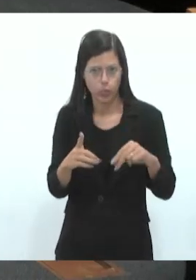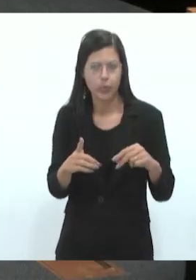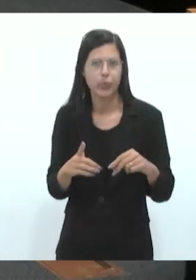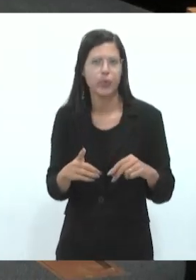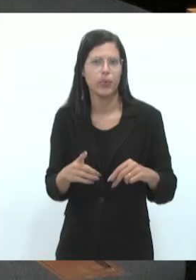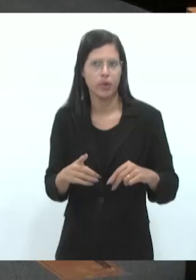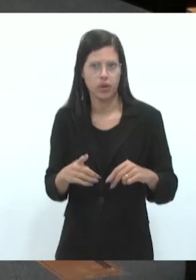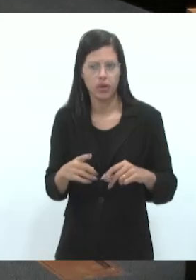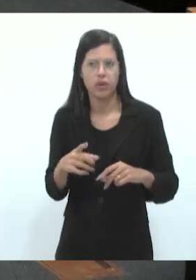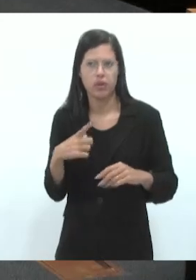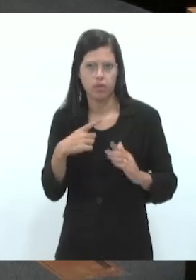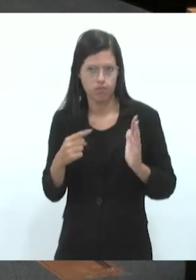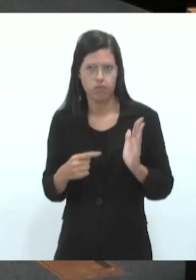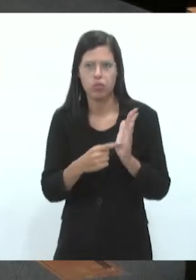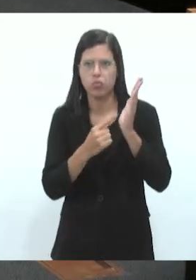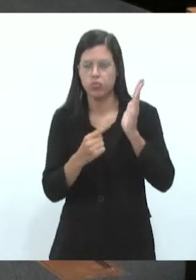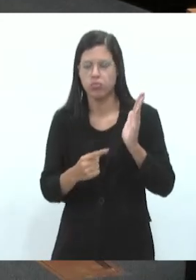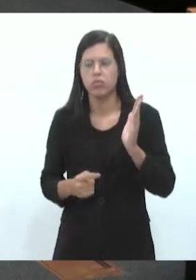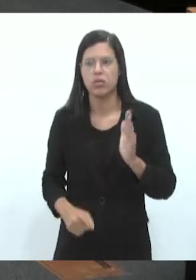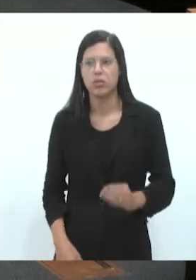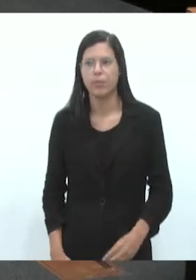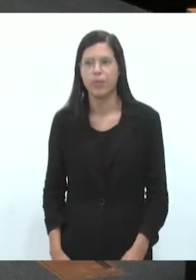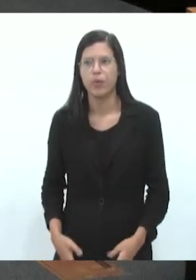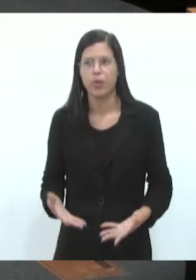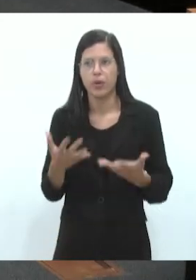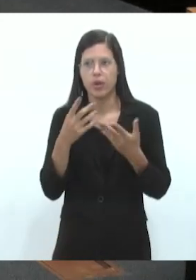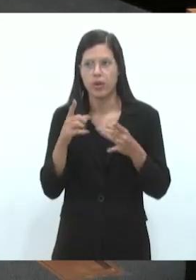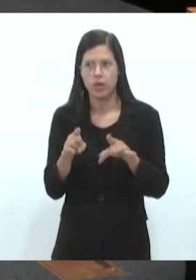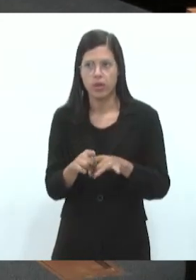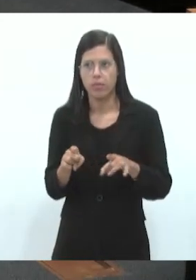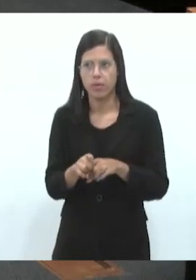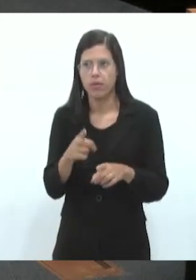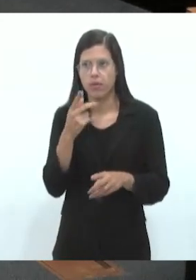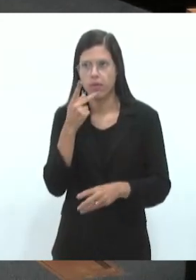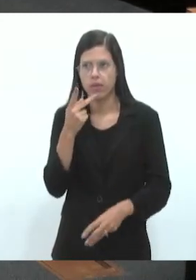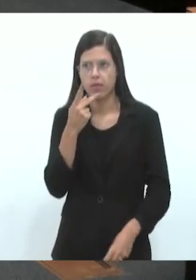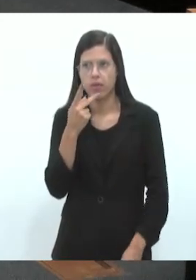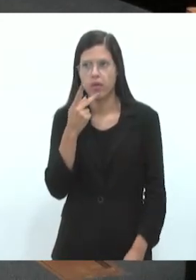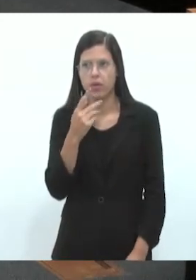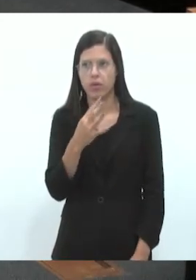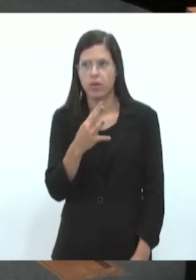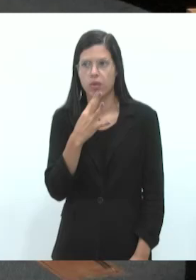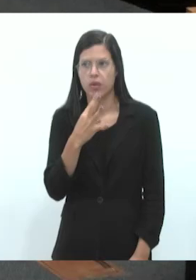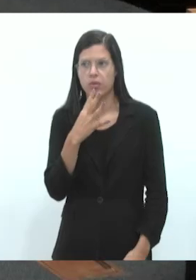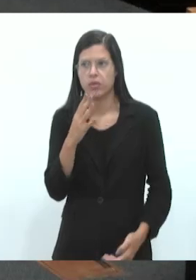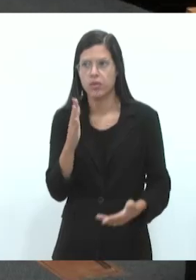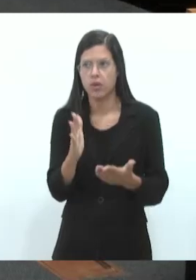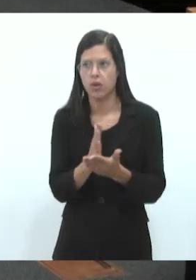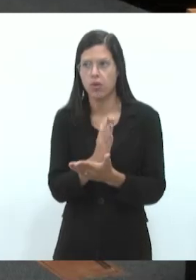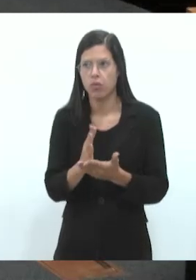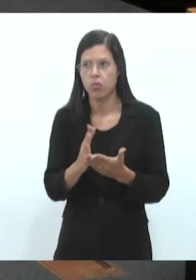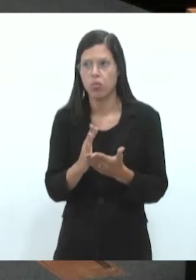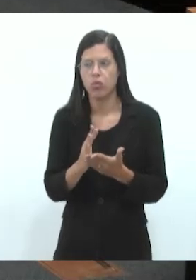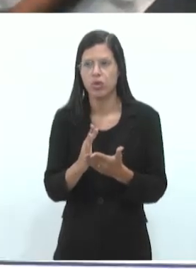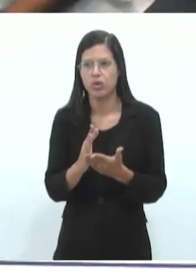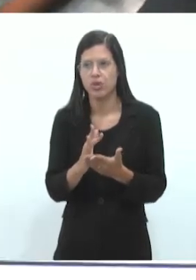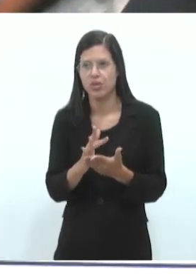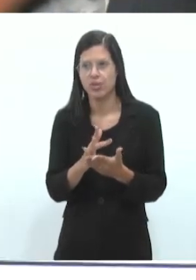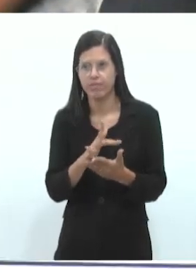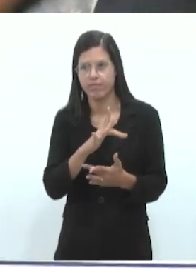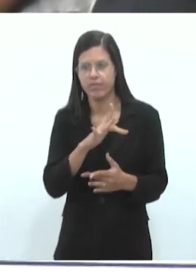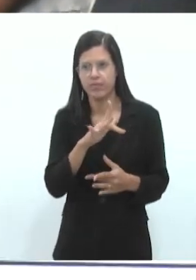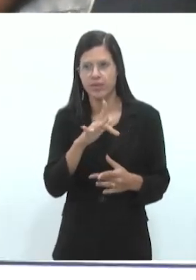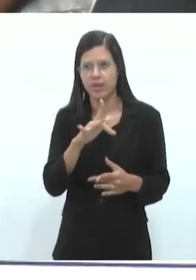a Eunice e sobre o significado dizer o seguinte: eu conheci alguns personagens do filme, né?